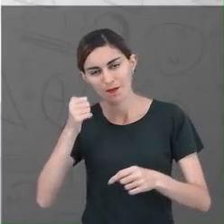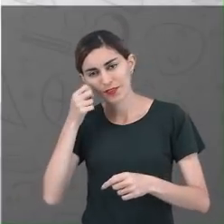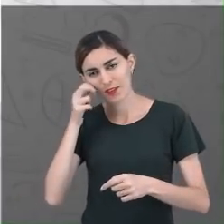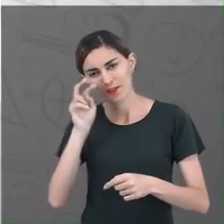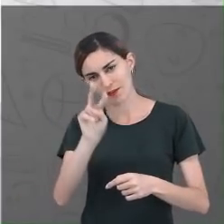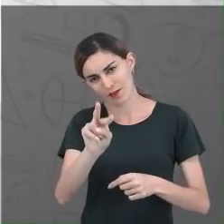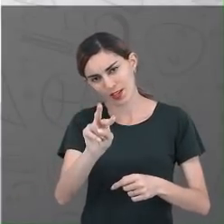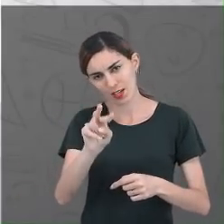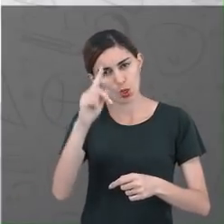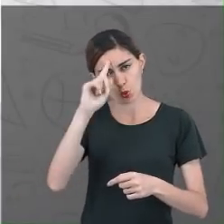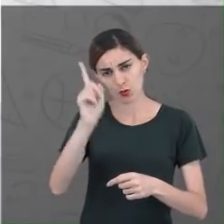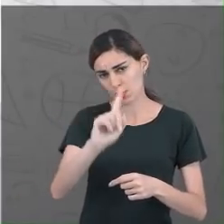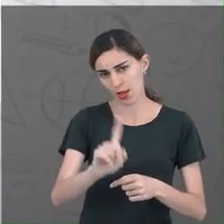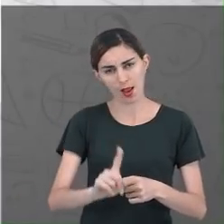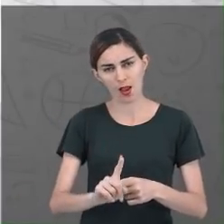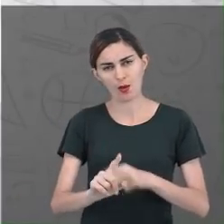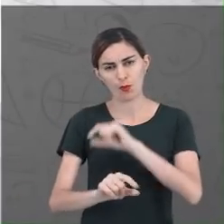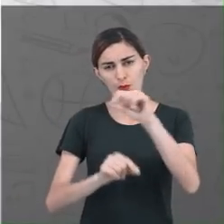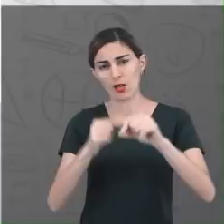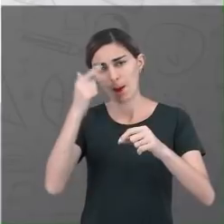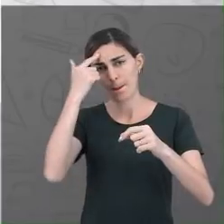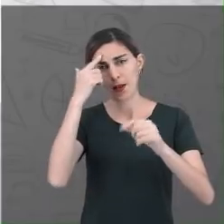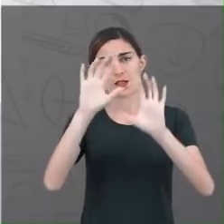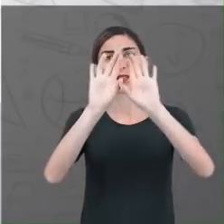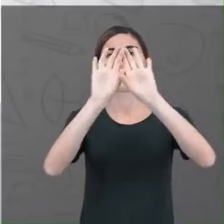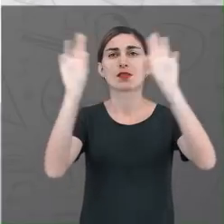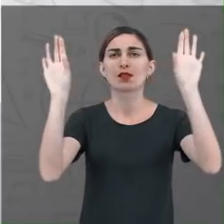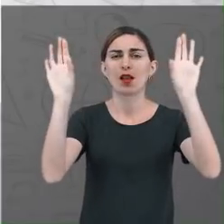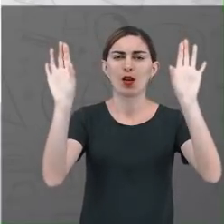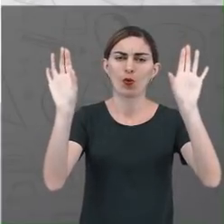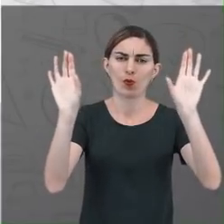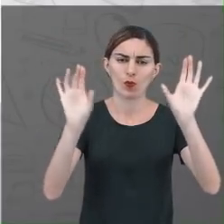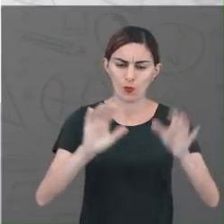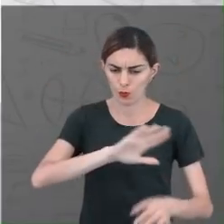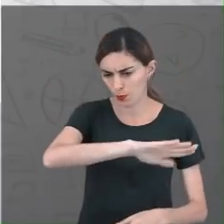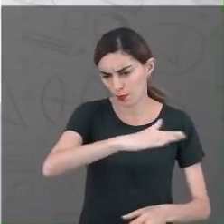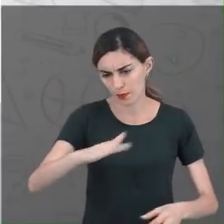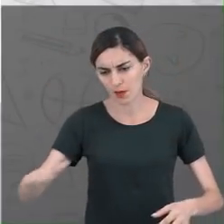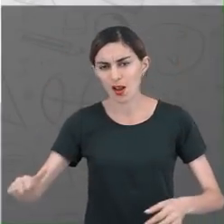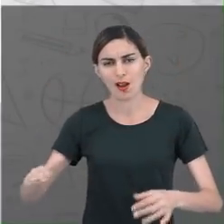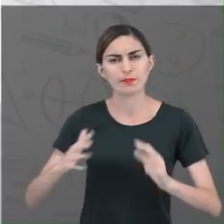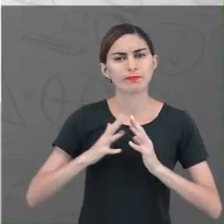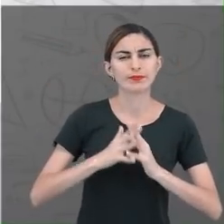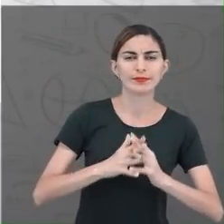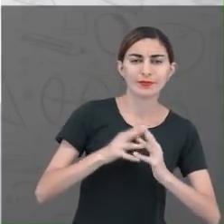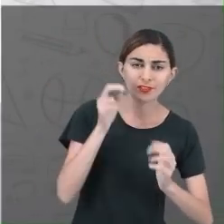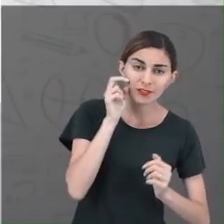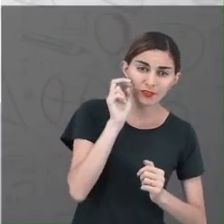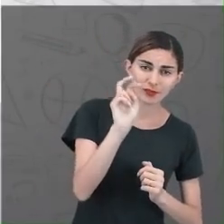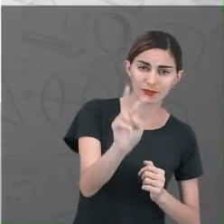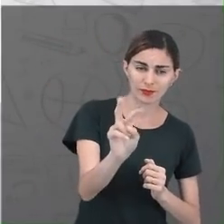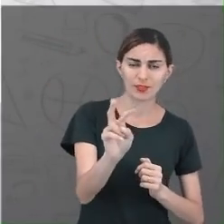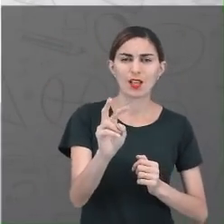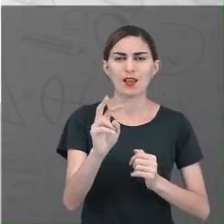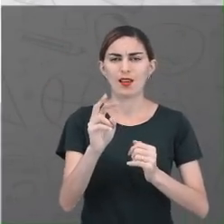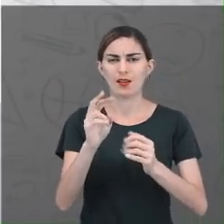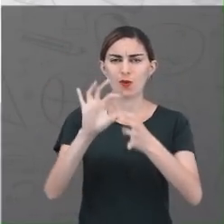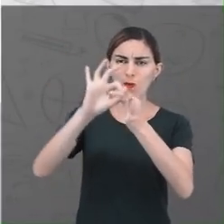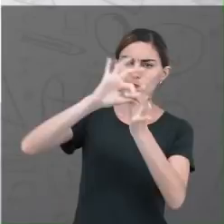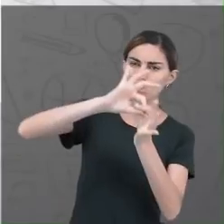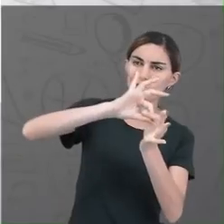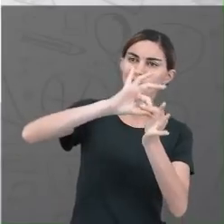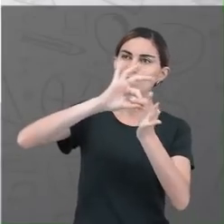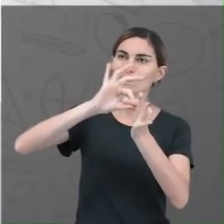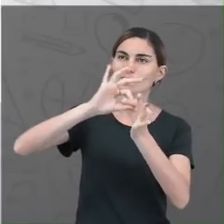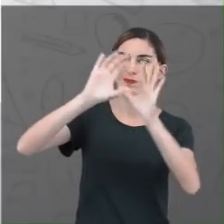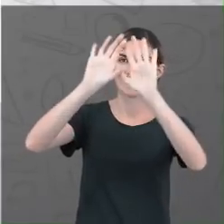primeira vez pode não saber o que é. Então, esse princípio trabalhado nesse design dessa piscina promoveu essa